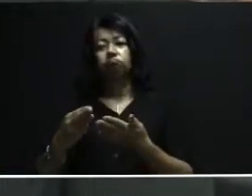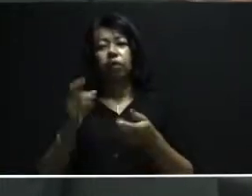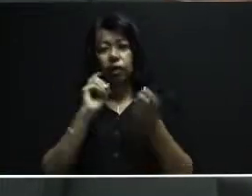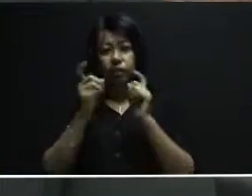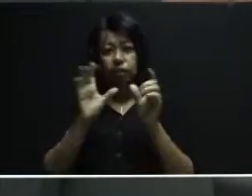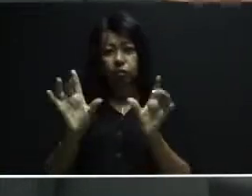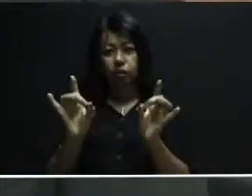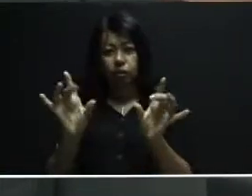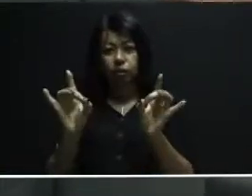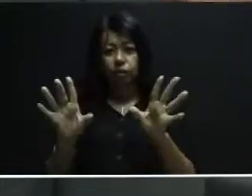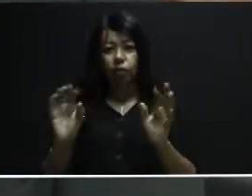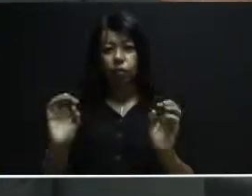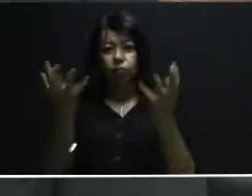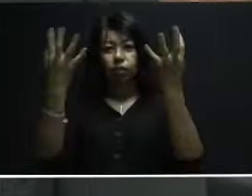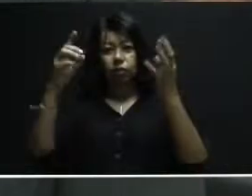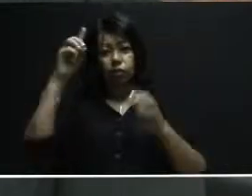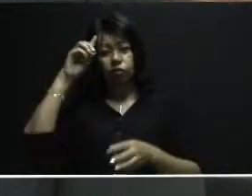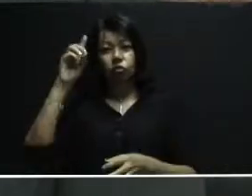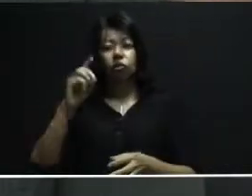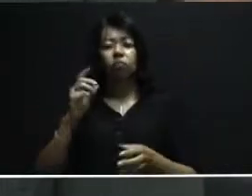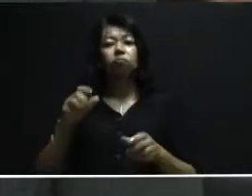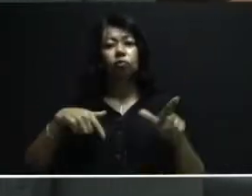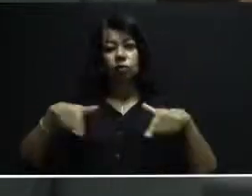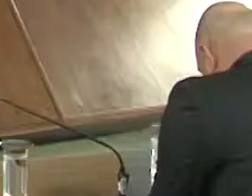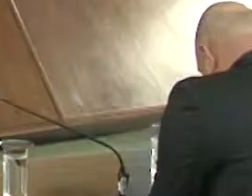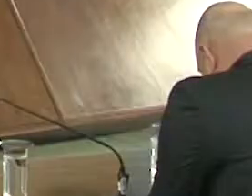homenagem ao Dia do Profissional de Educação Física.